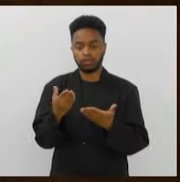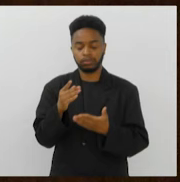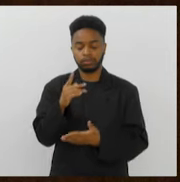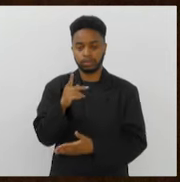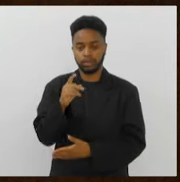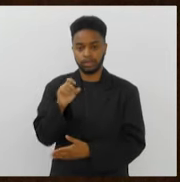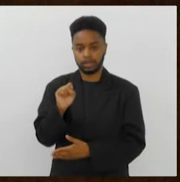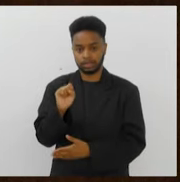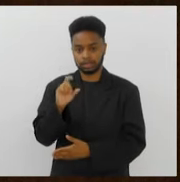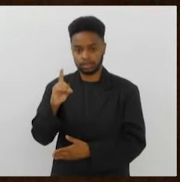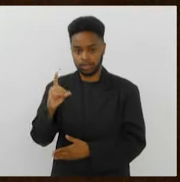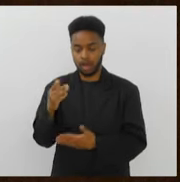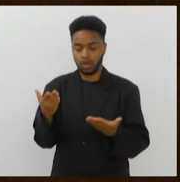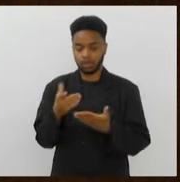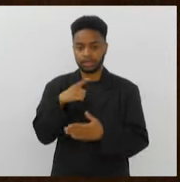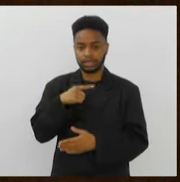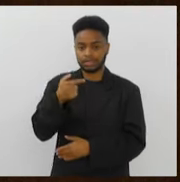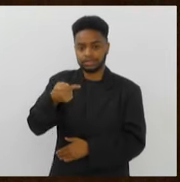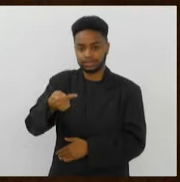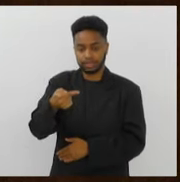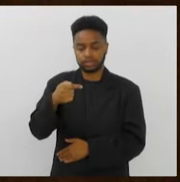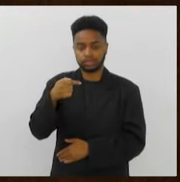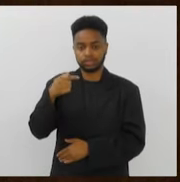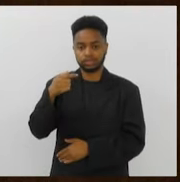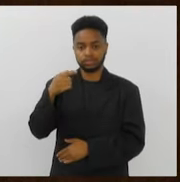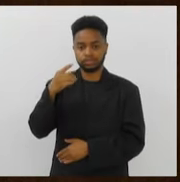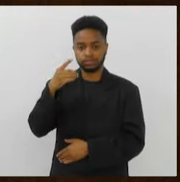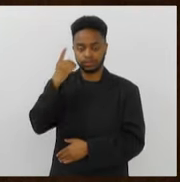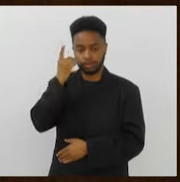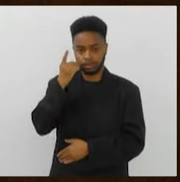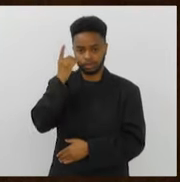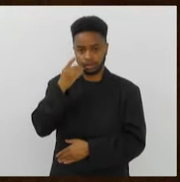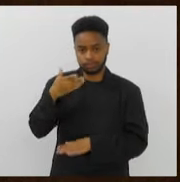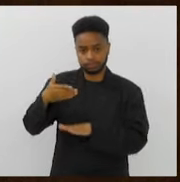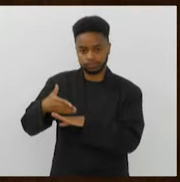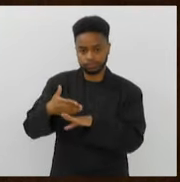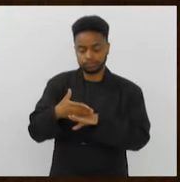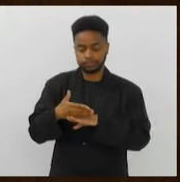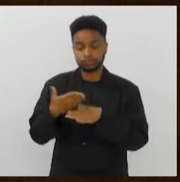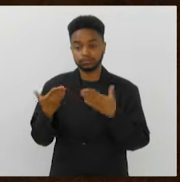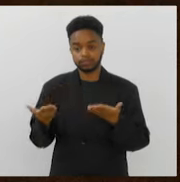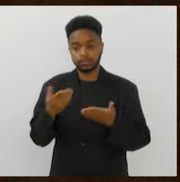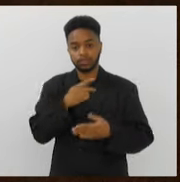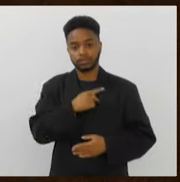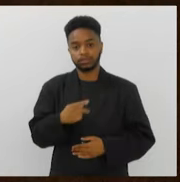aqui em nossa bancada. Senhor presidente,